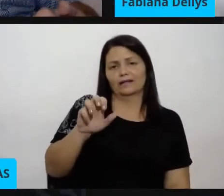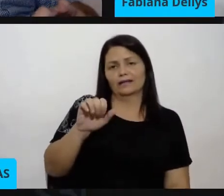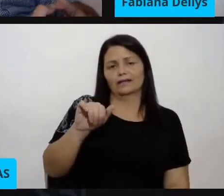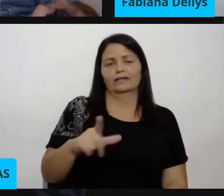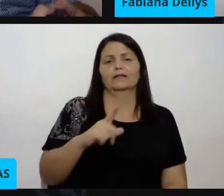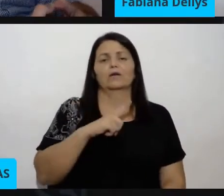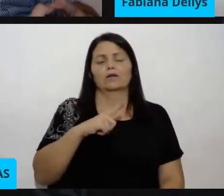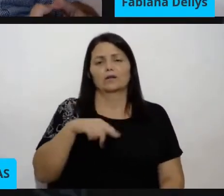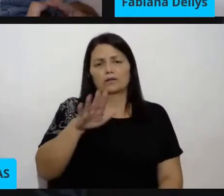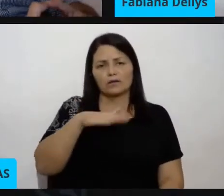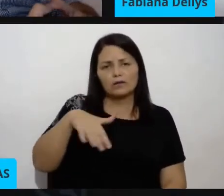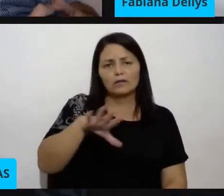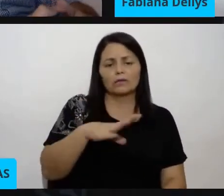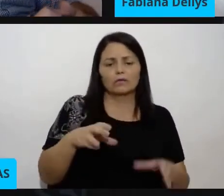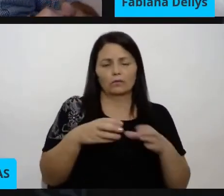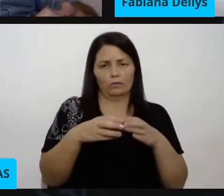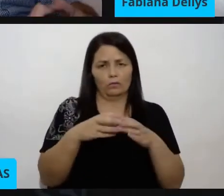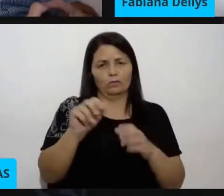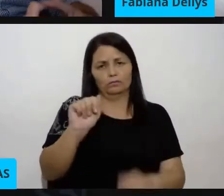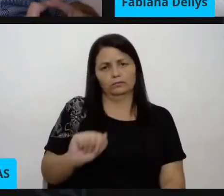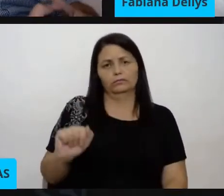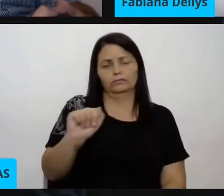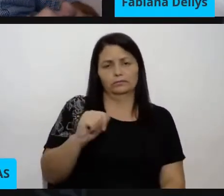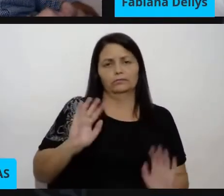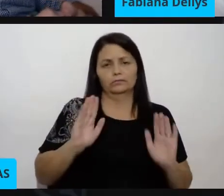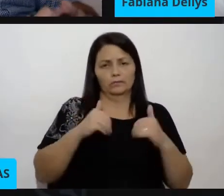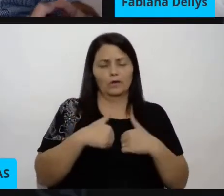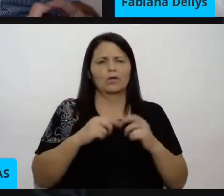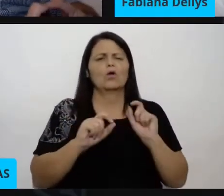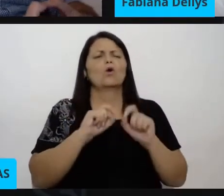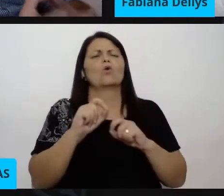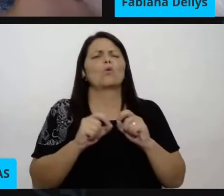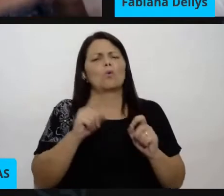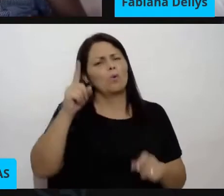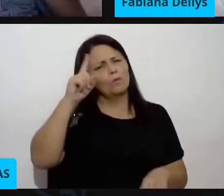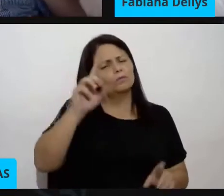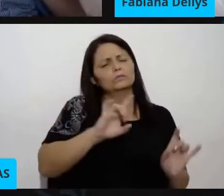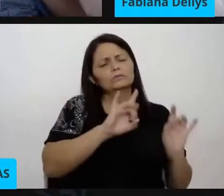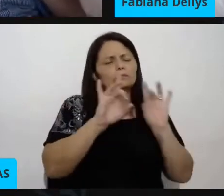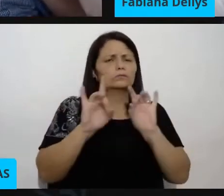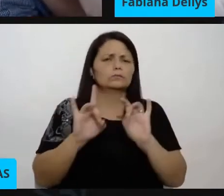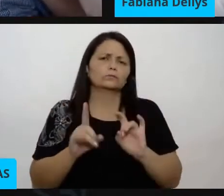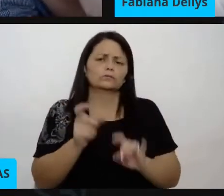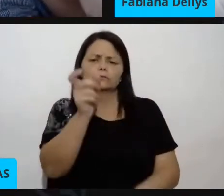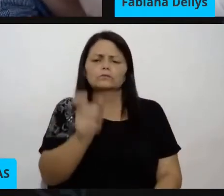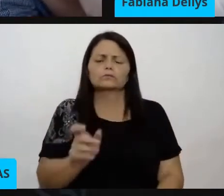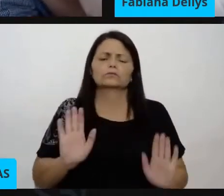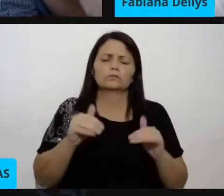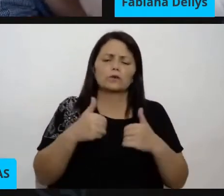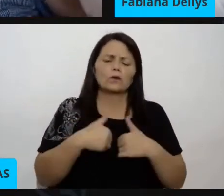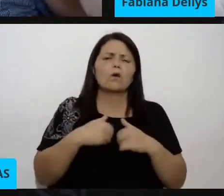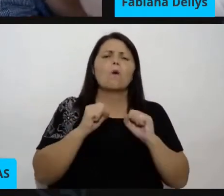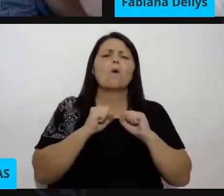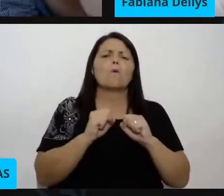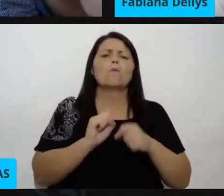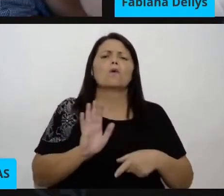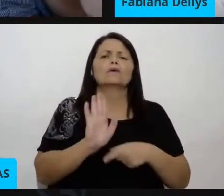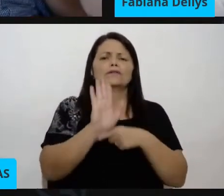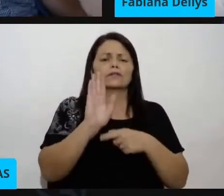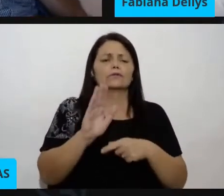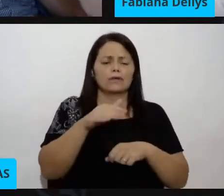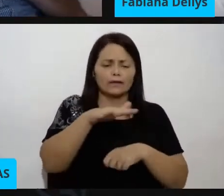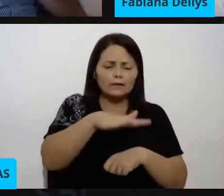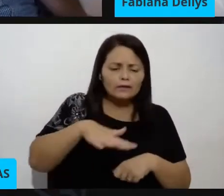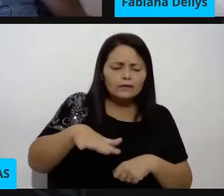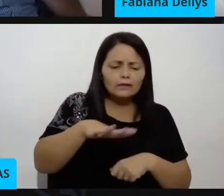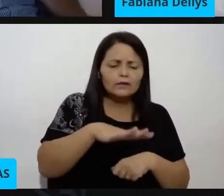faz parte do nosso grupo, ela está perguntando como a rotina de um autista pode nos ajudar a viver nessa